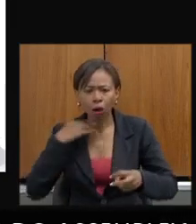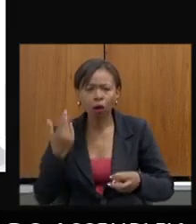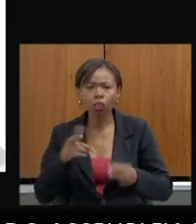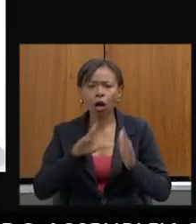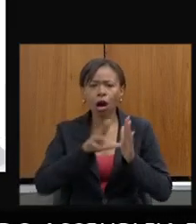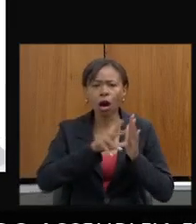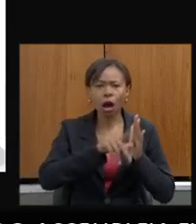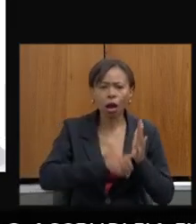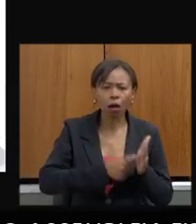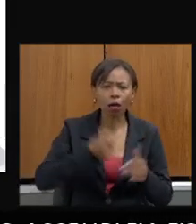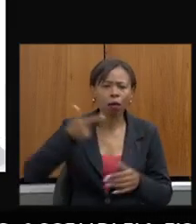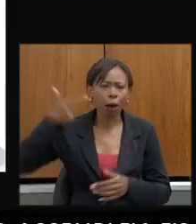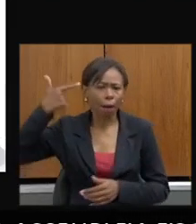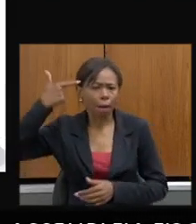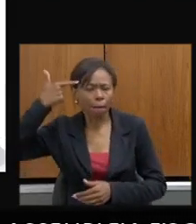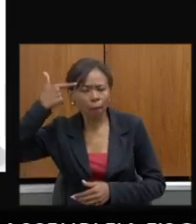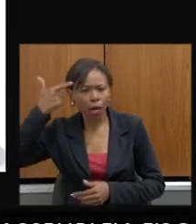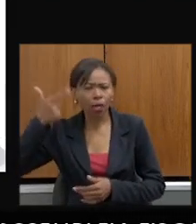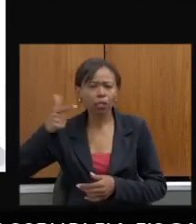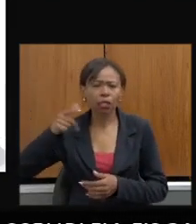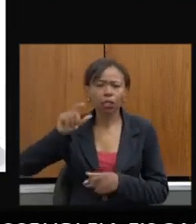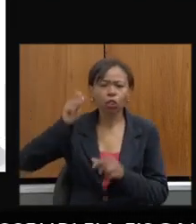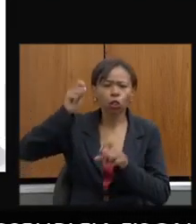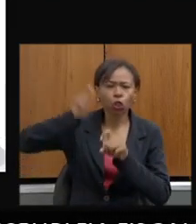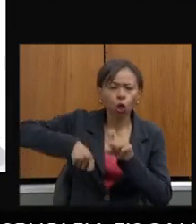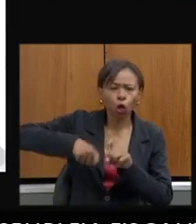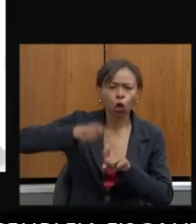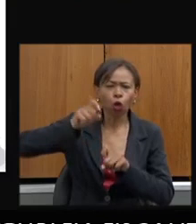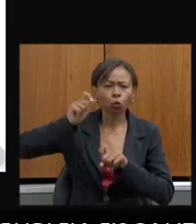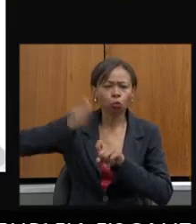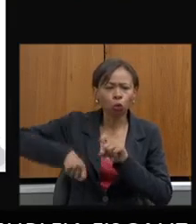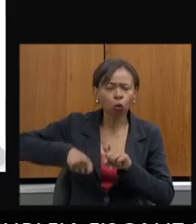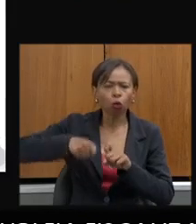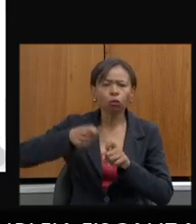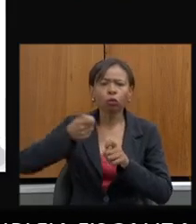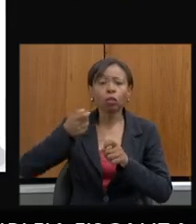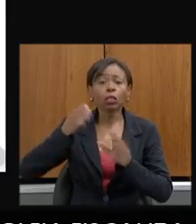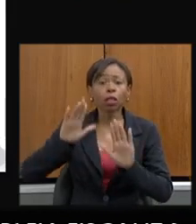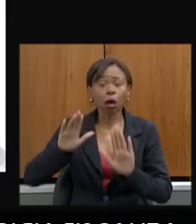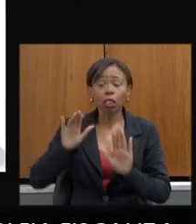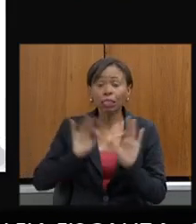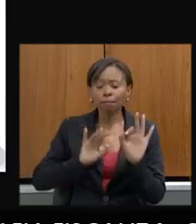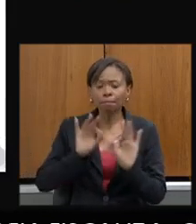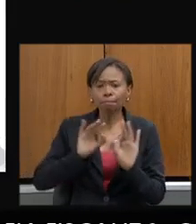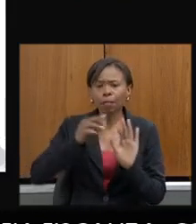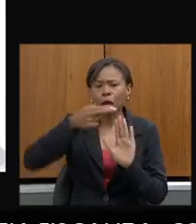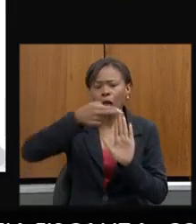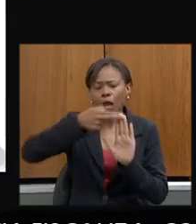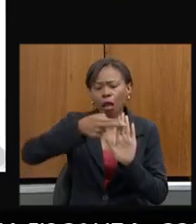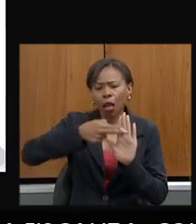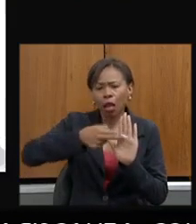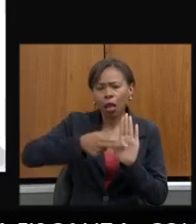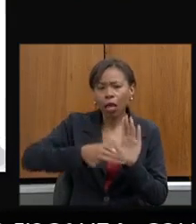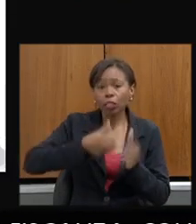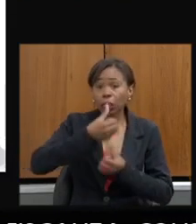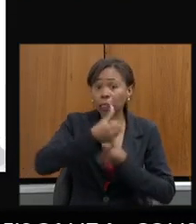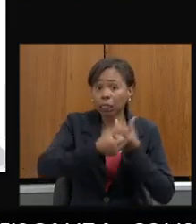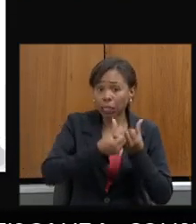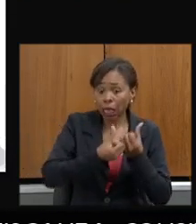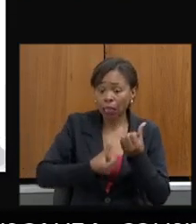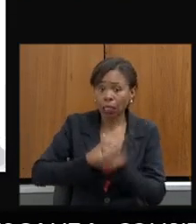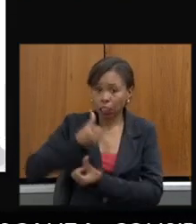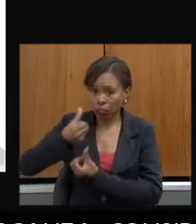tortura e extorsão estupros estamos elaborando o relatório semestral e